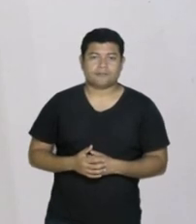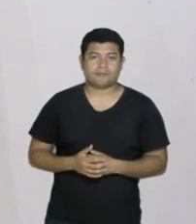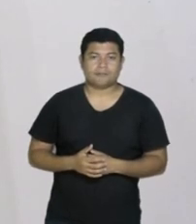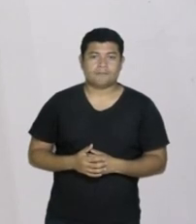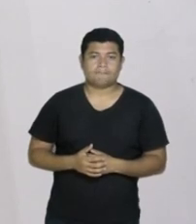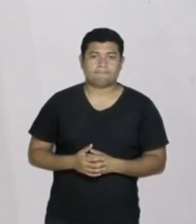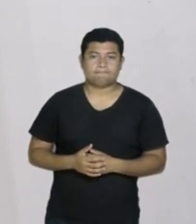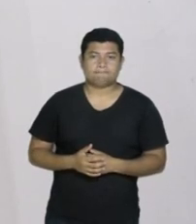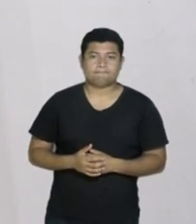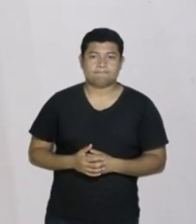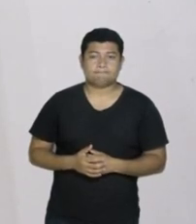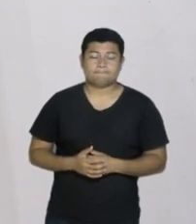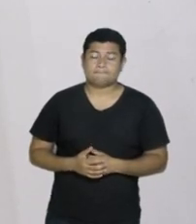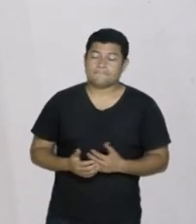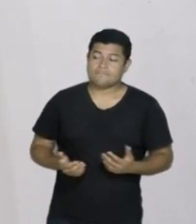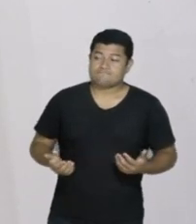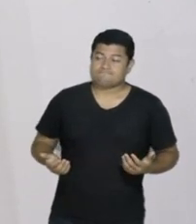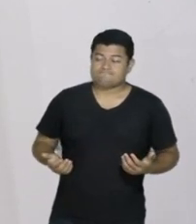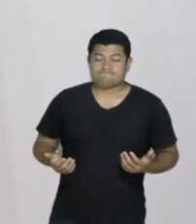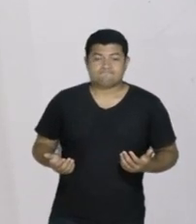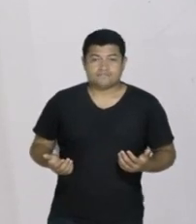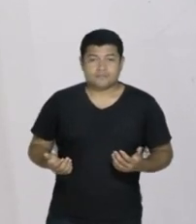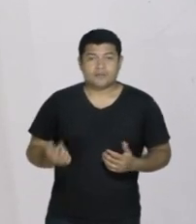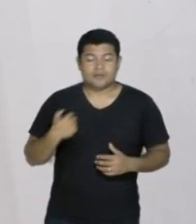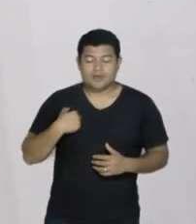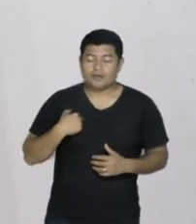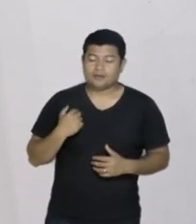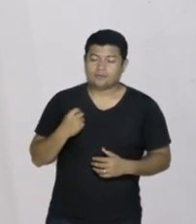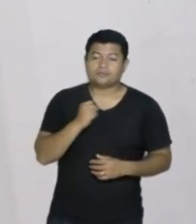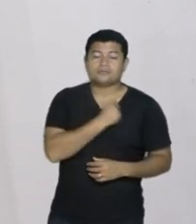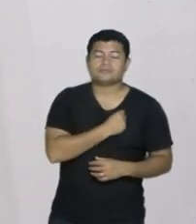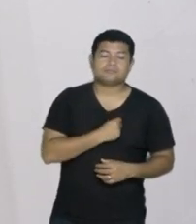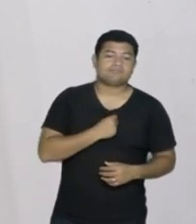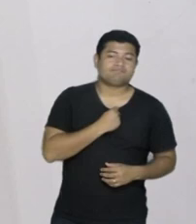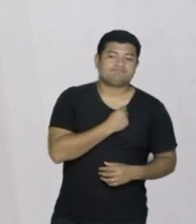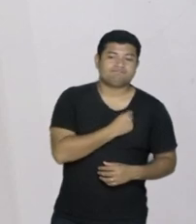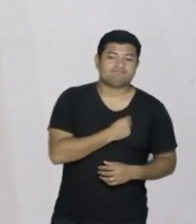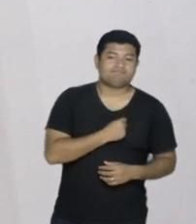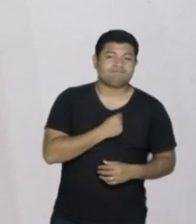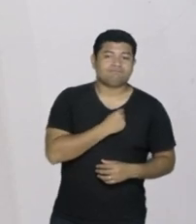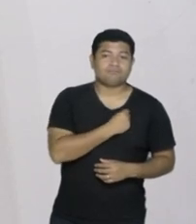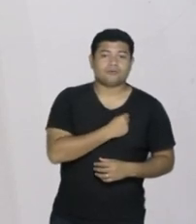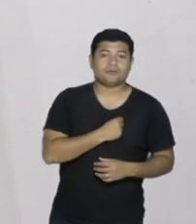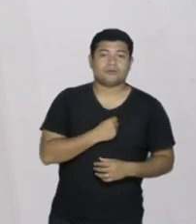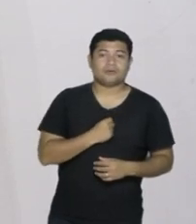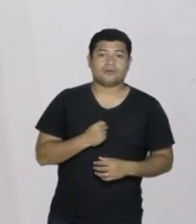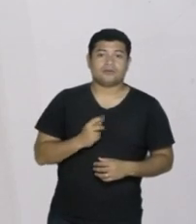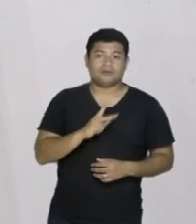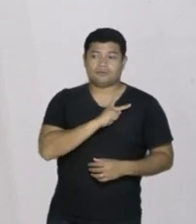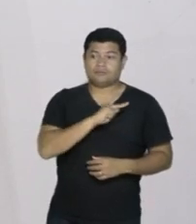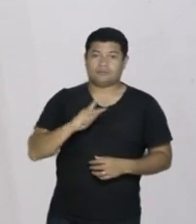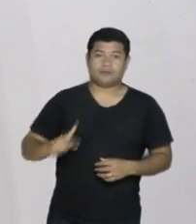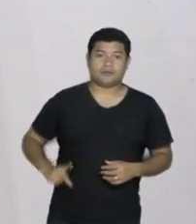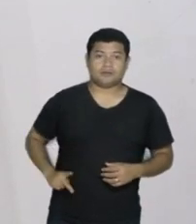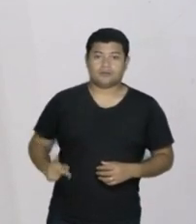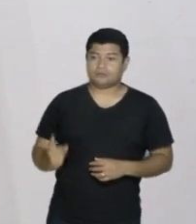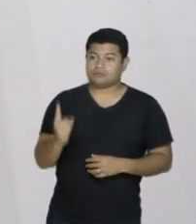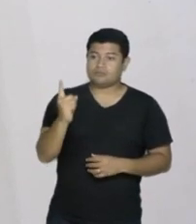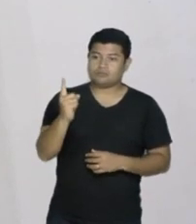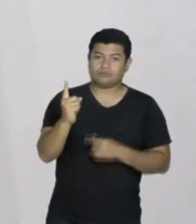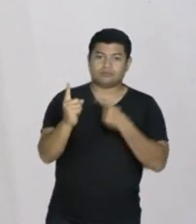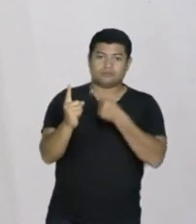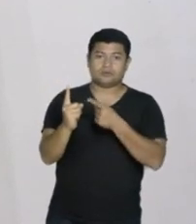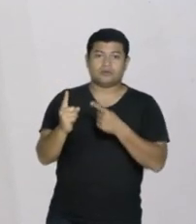olha eu tenho saudade do nosso presidente de um presidente que só